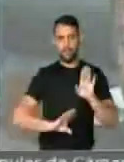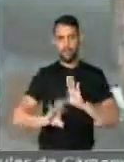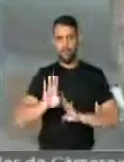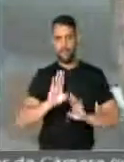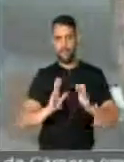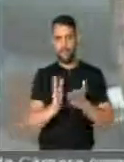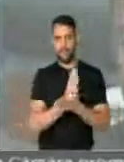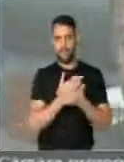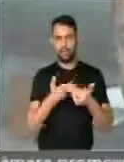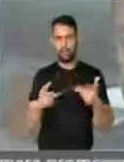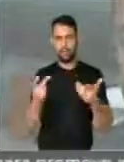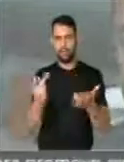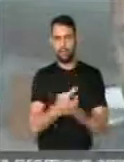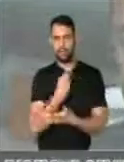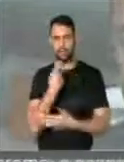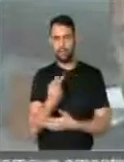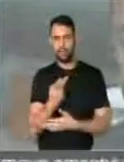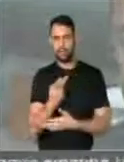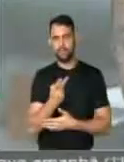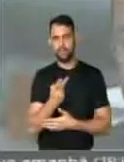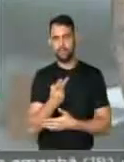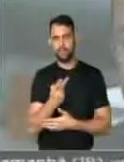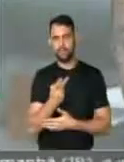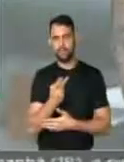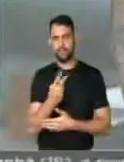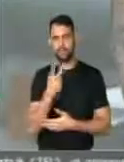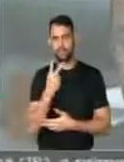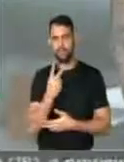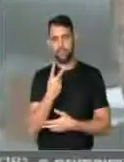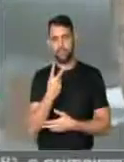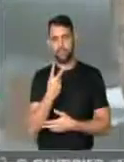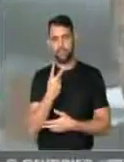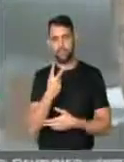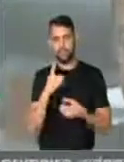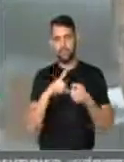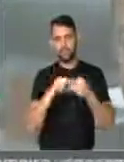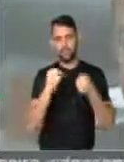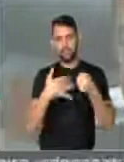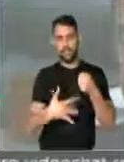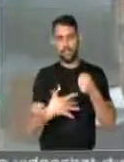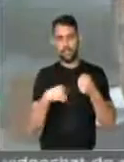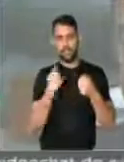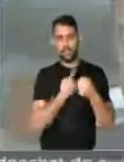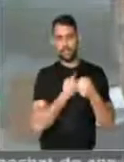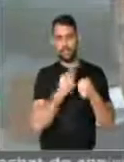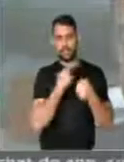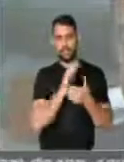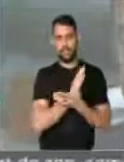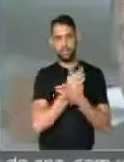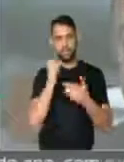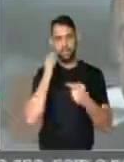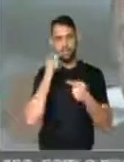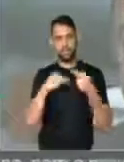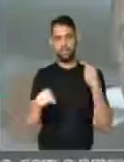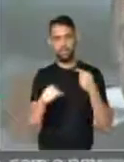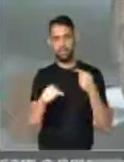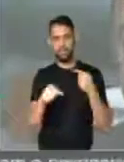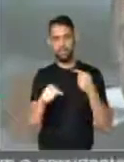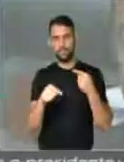com algumas coisas que estão acontecendo. São dois parágrafos que nós não podemos